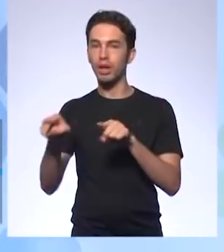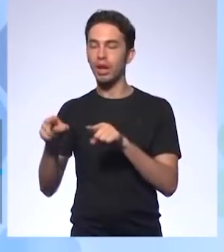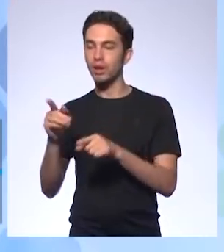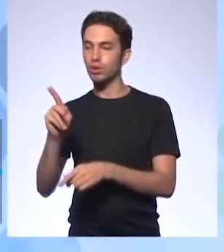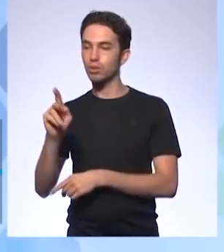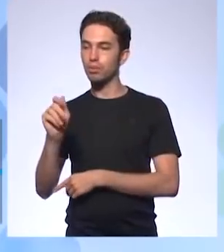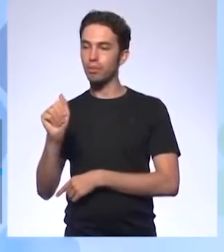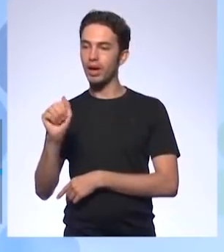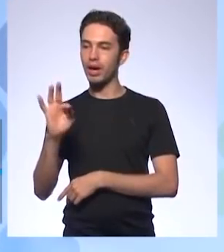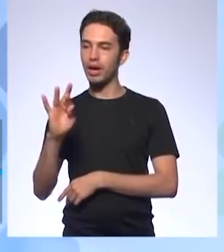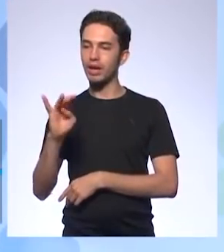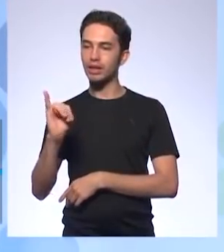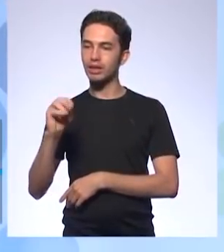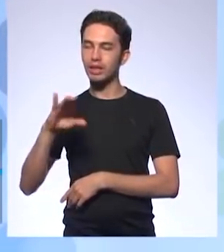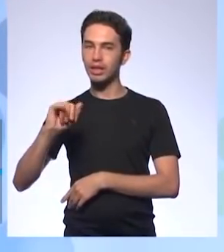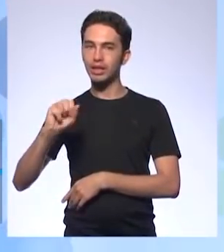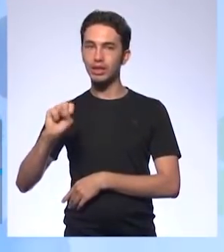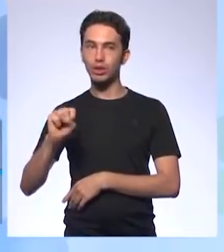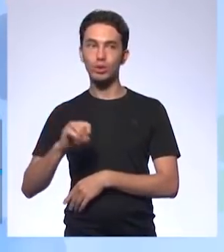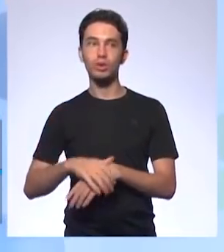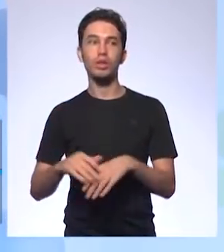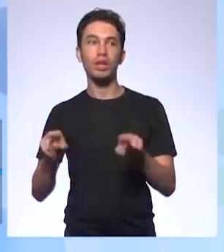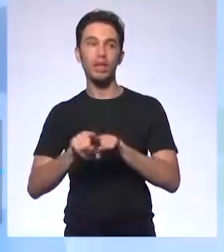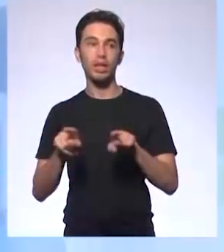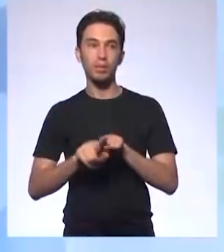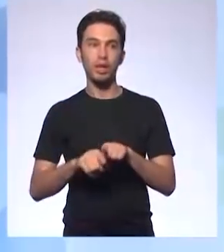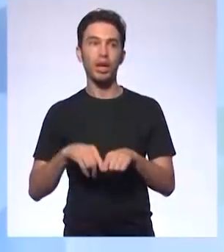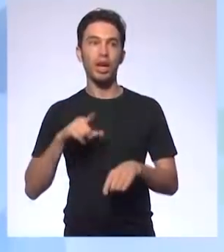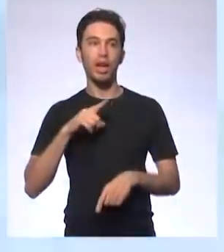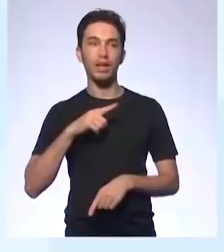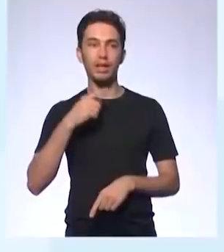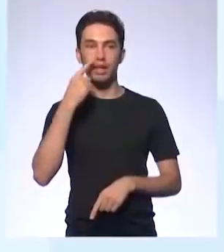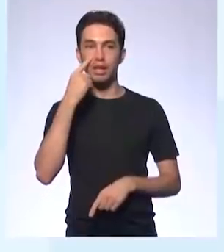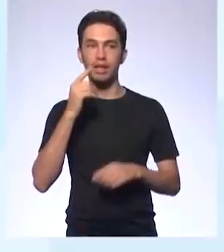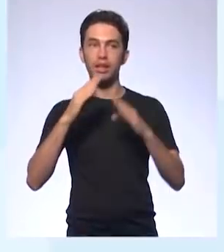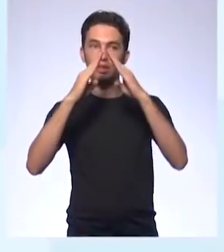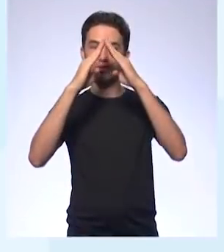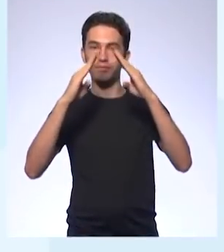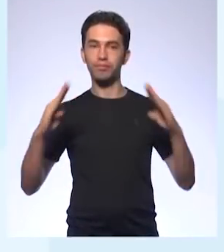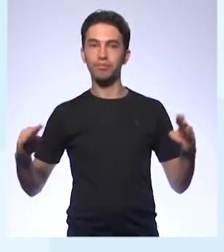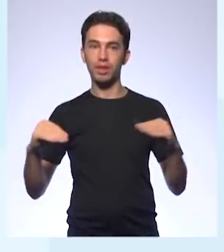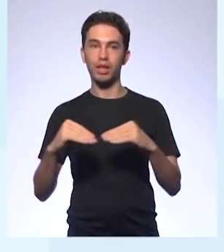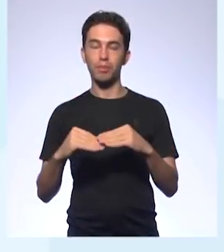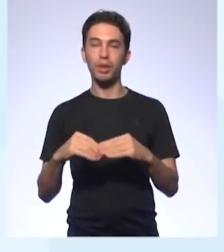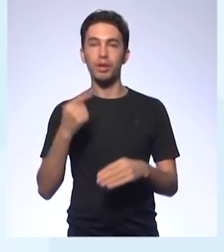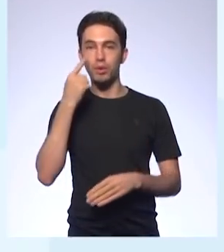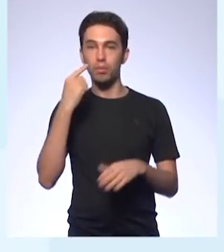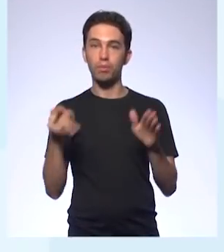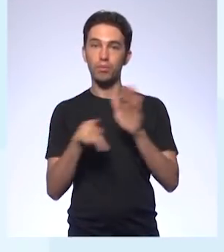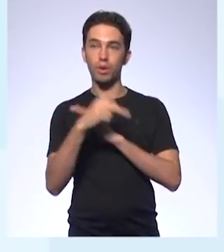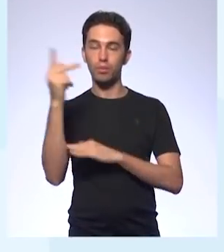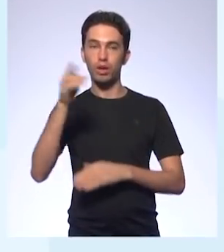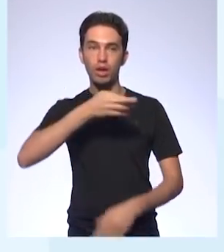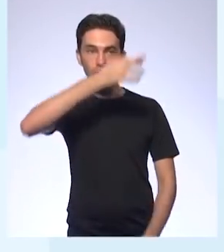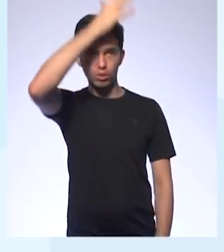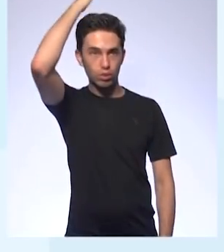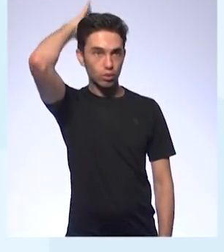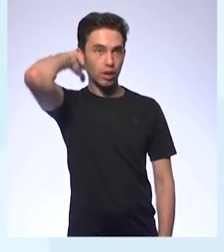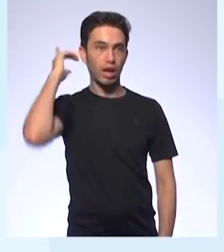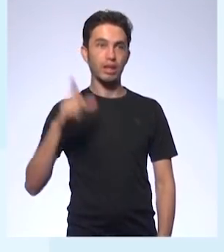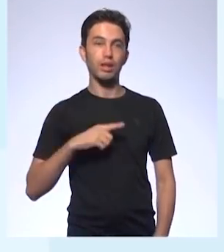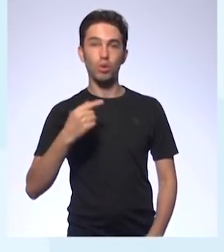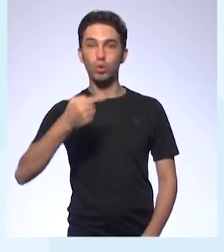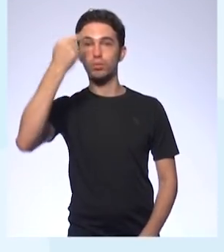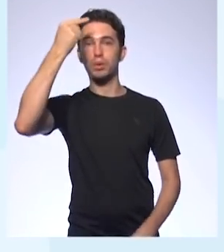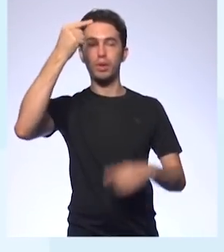na nossa pirâmide social da Roma Antiga. Dá uma olhadinha aí na tela. Ó, lá no alto temos os patrícios, que